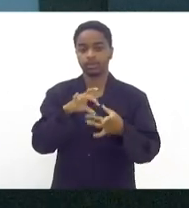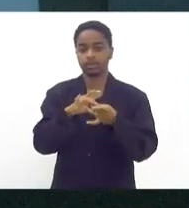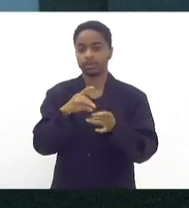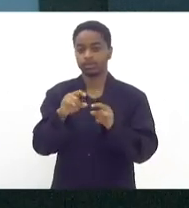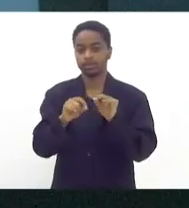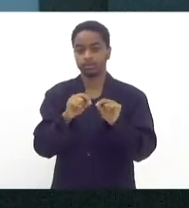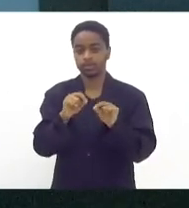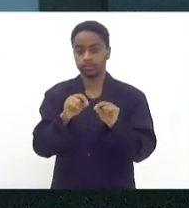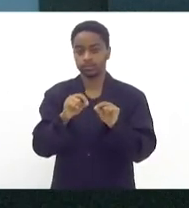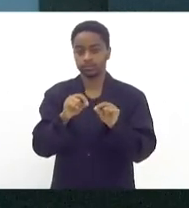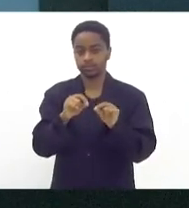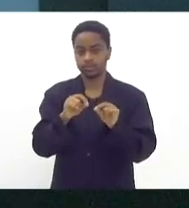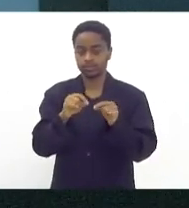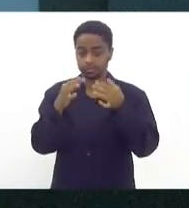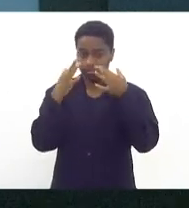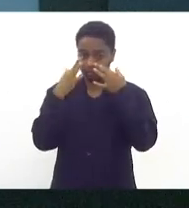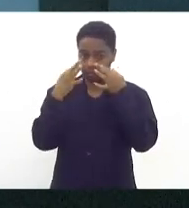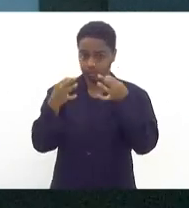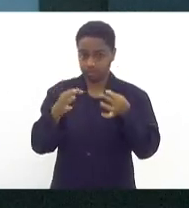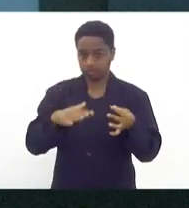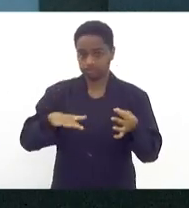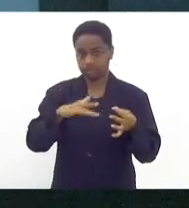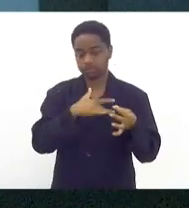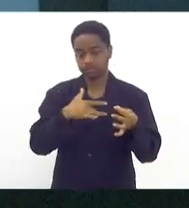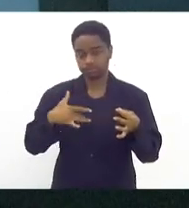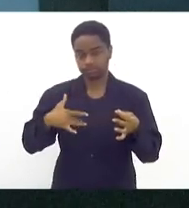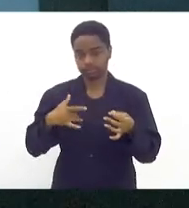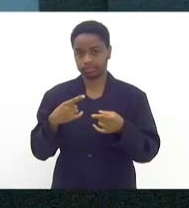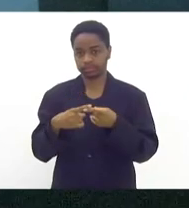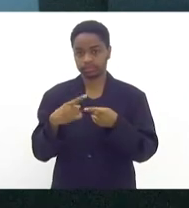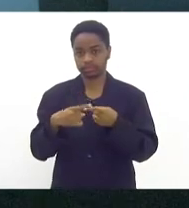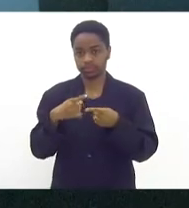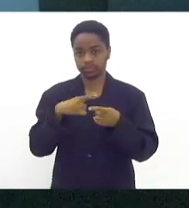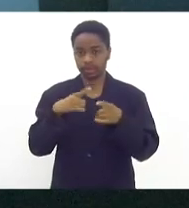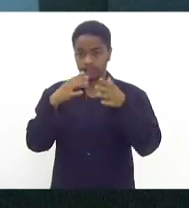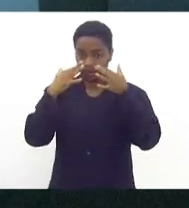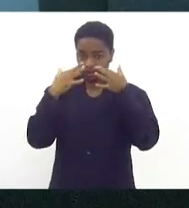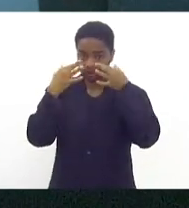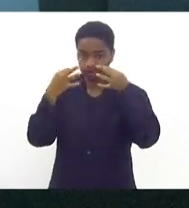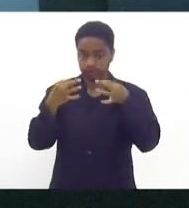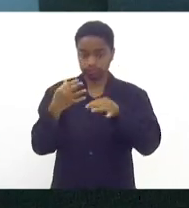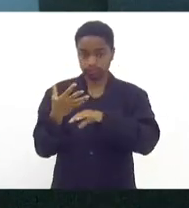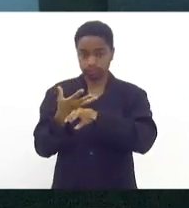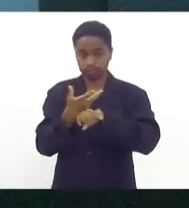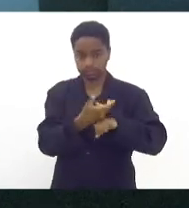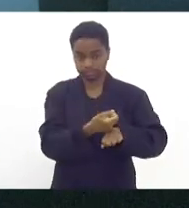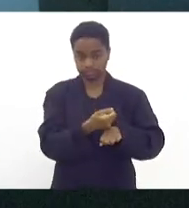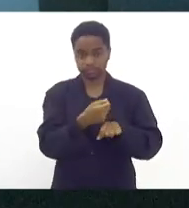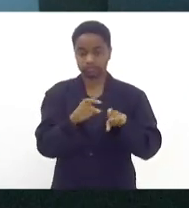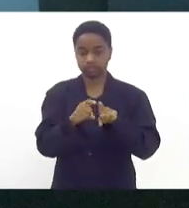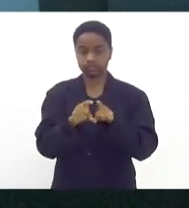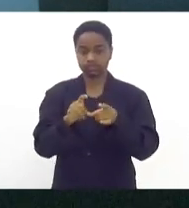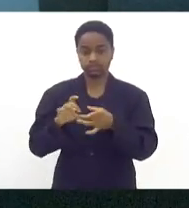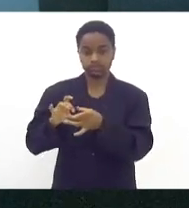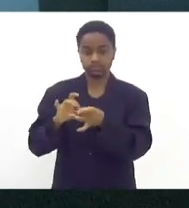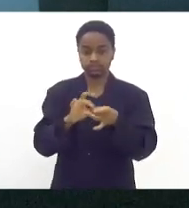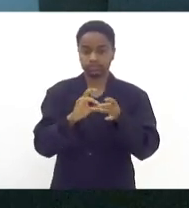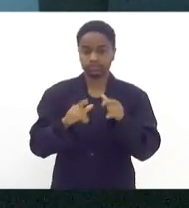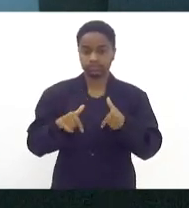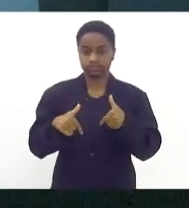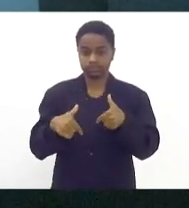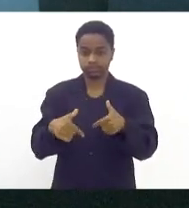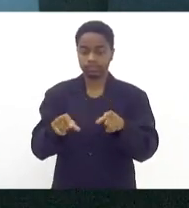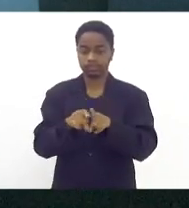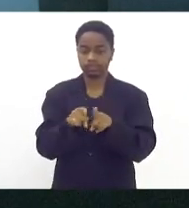nos princípios da atenção à saúde que é a atenção multiprofissional integralidade das ações